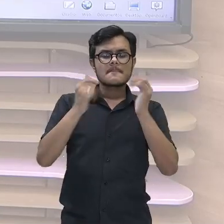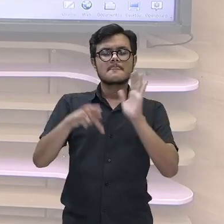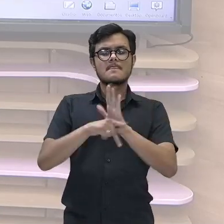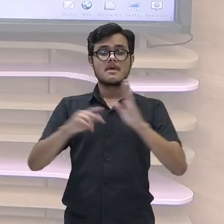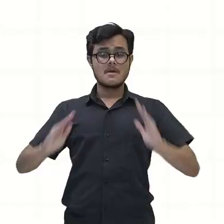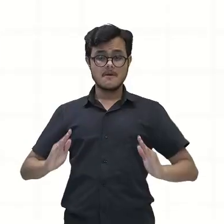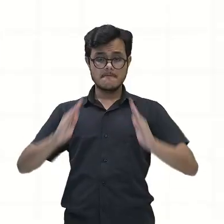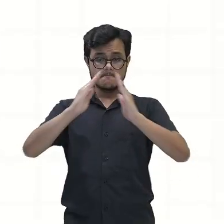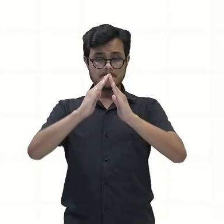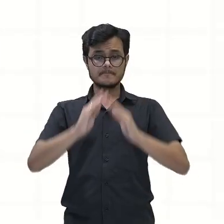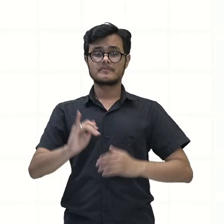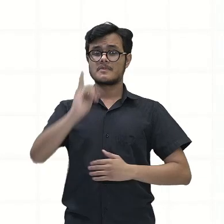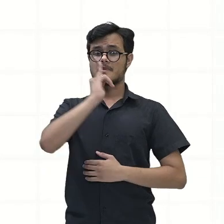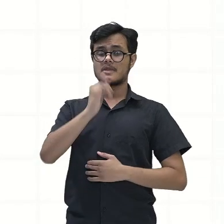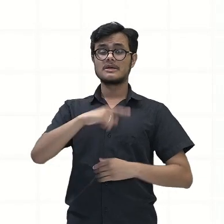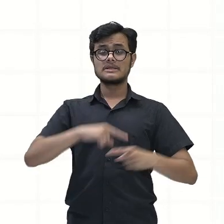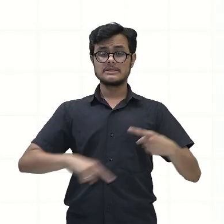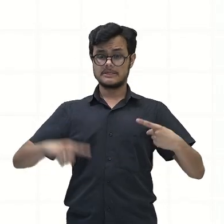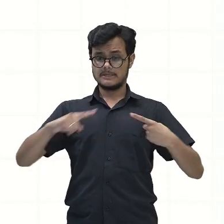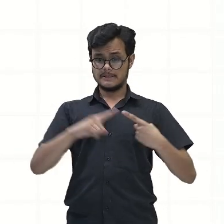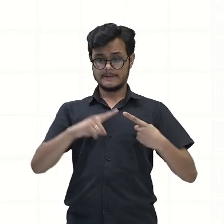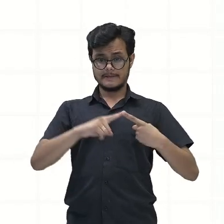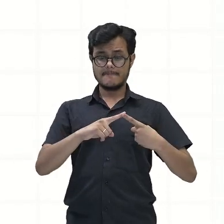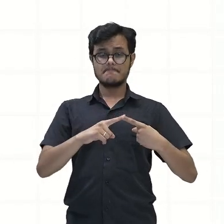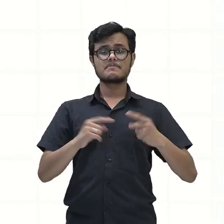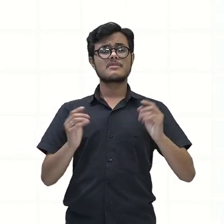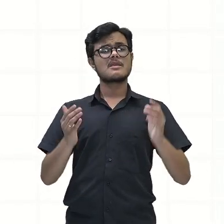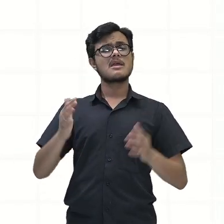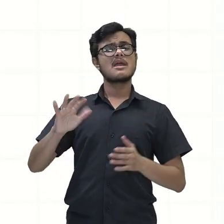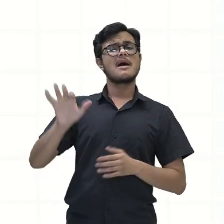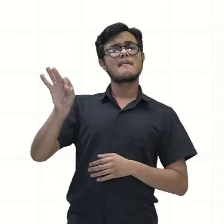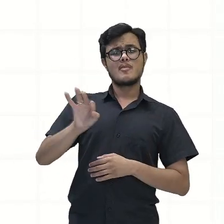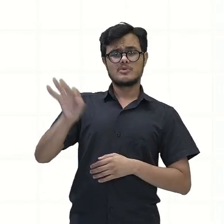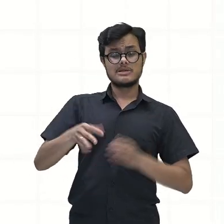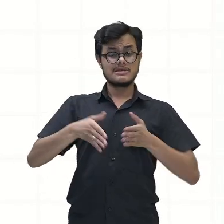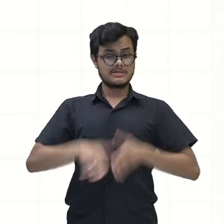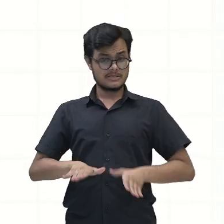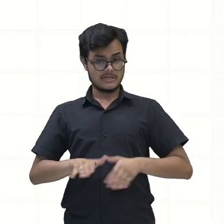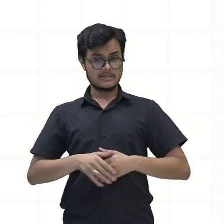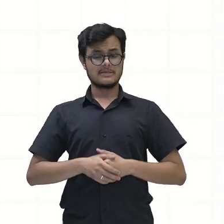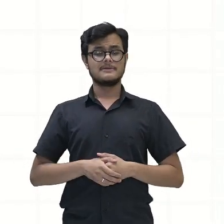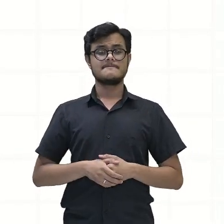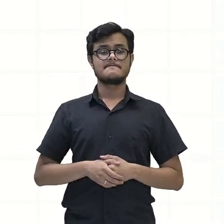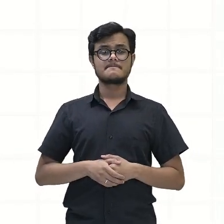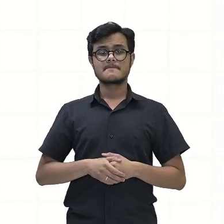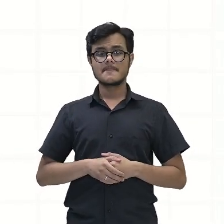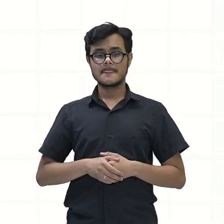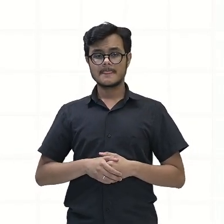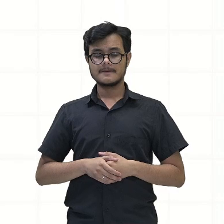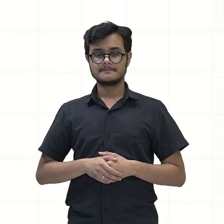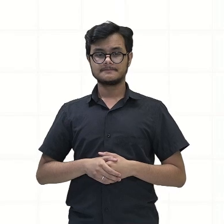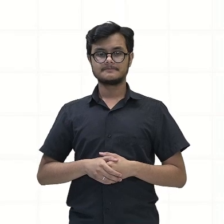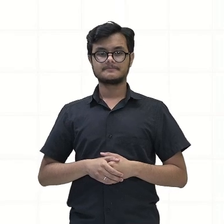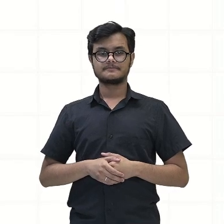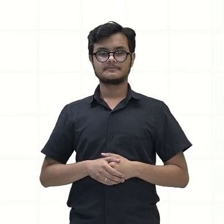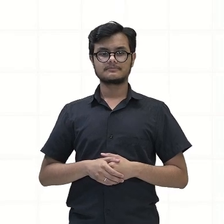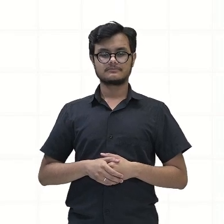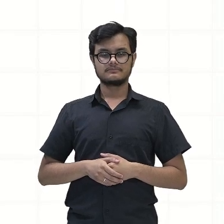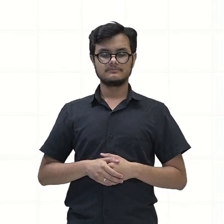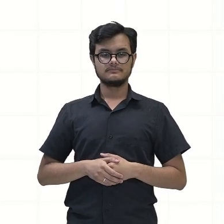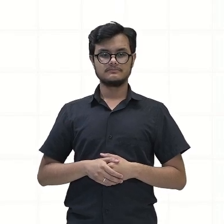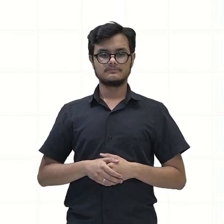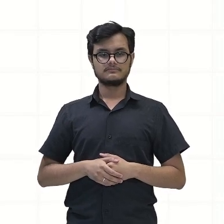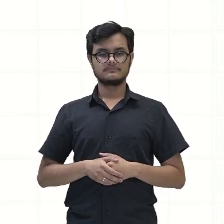nós temos, por exemplo, a taxa de natalidade, tá bom? Então, aqui, através da taxa de natalidade, que são